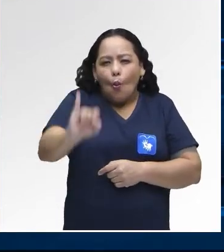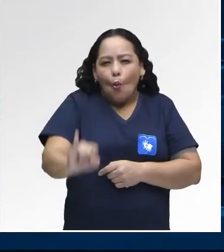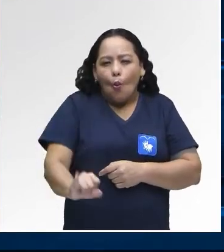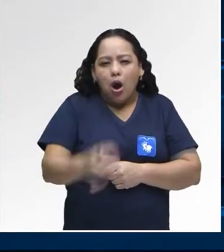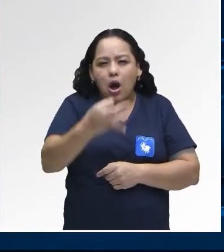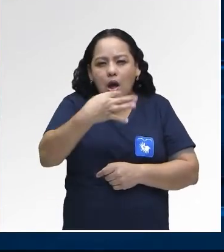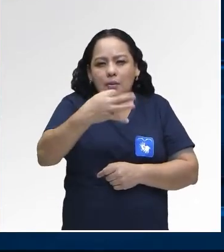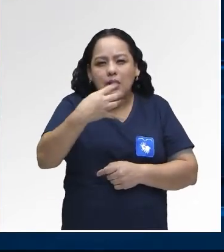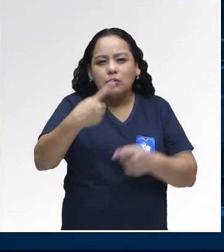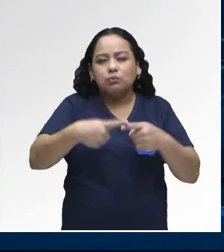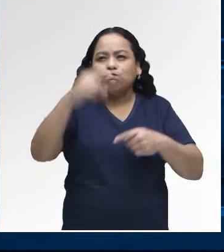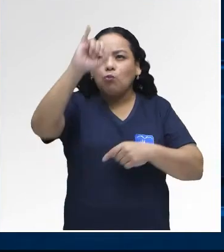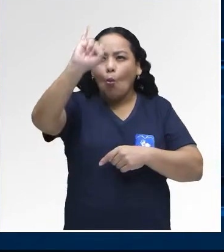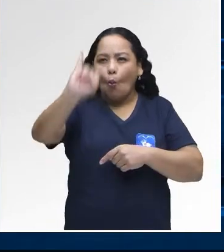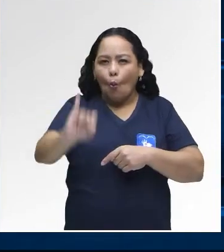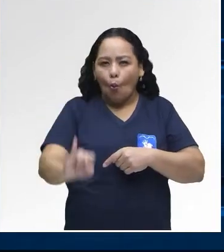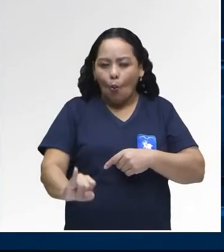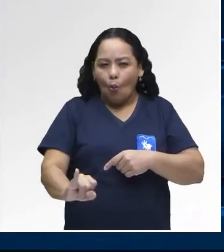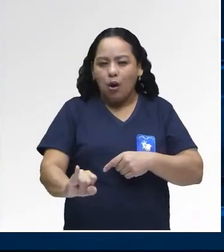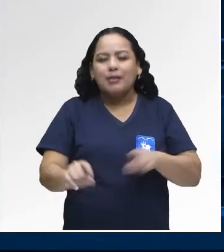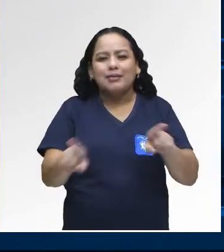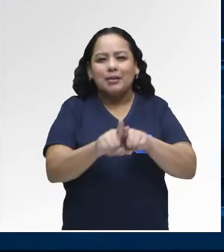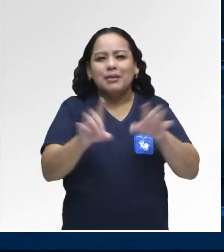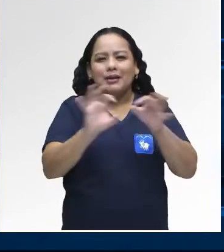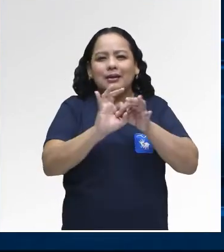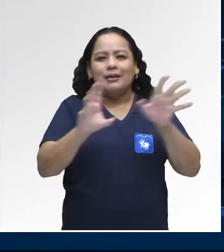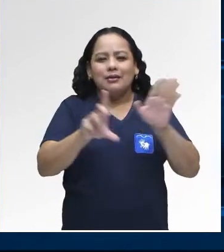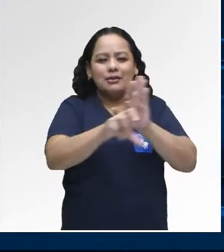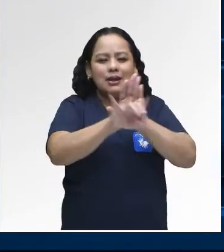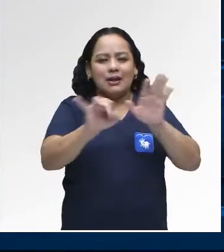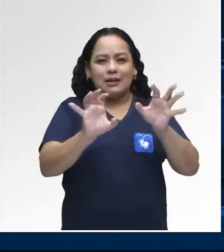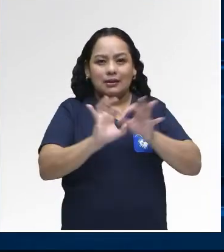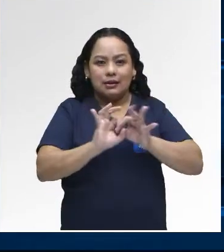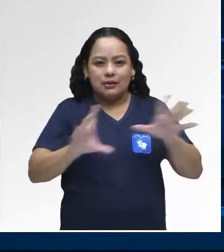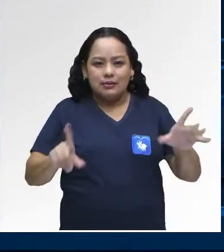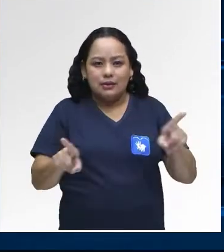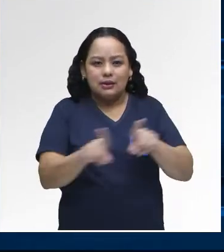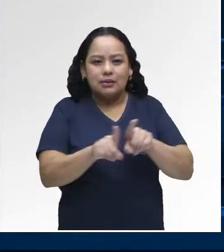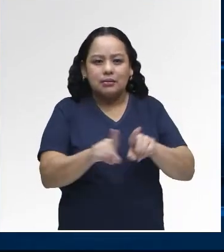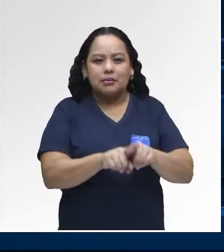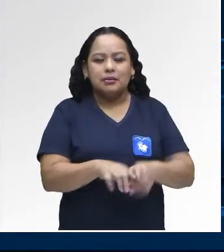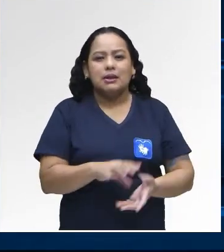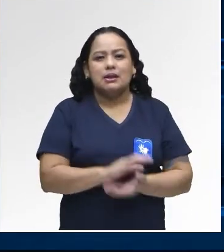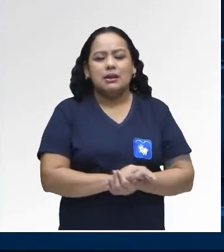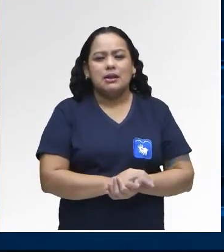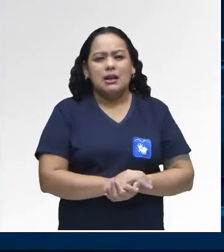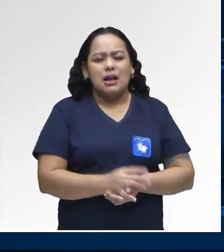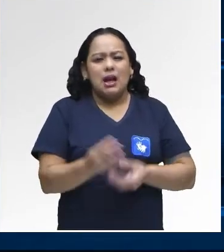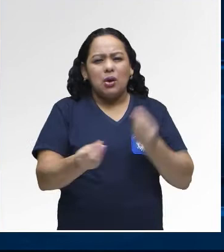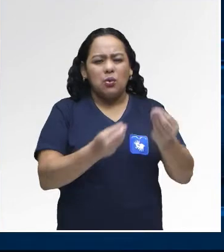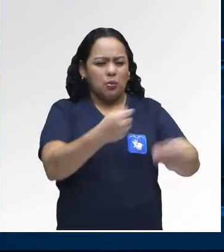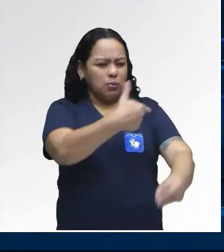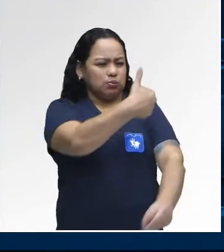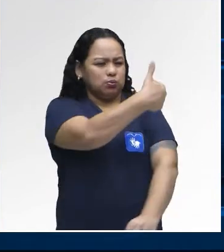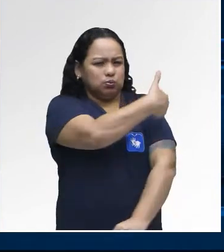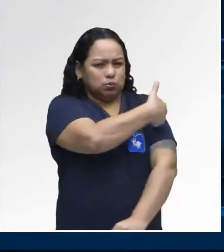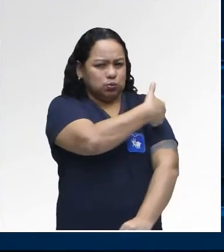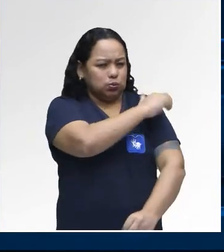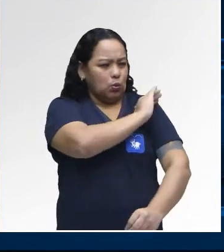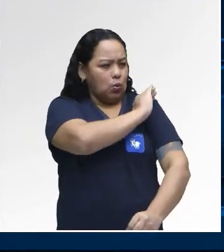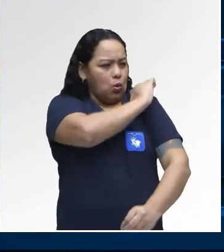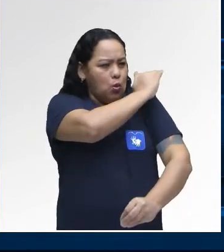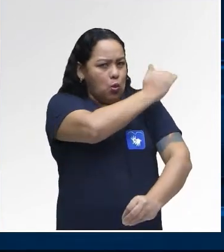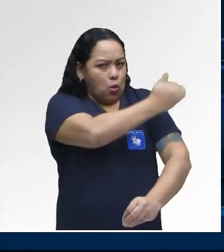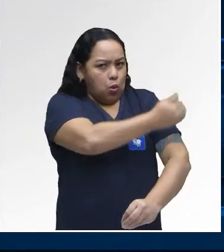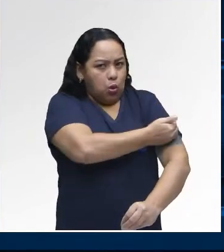são considerados drogas lícitas. Os anabolizantes, que são aqueles remédios que são utilizados